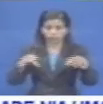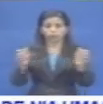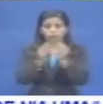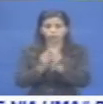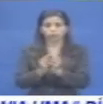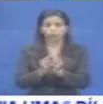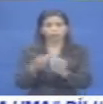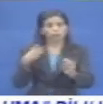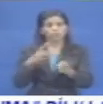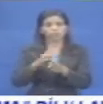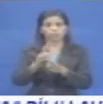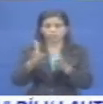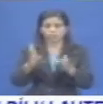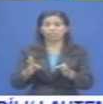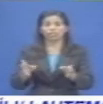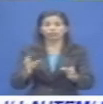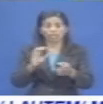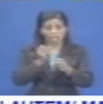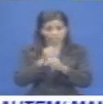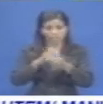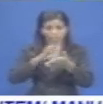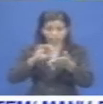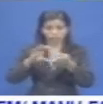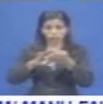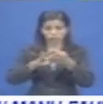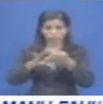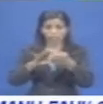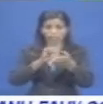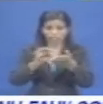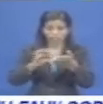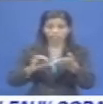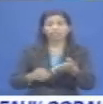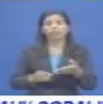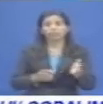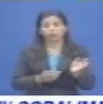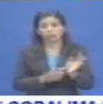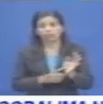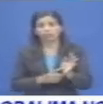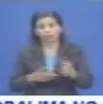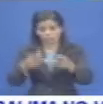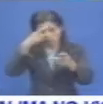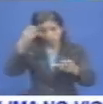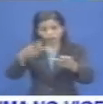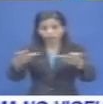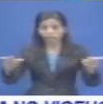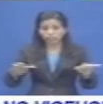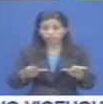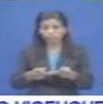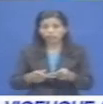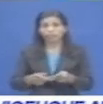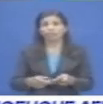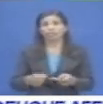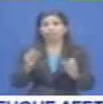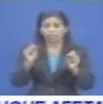surat abi juda ba tamba fati ida ne fati parti ailini ne nebe